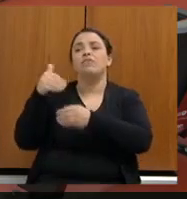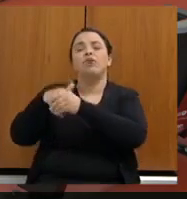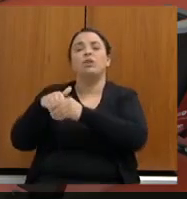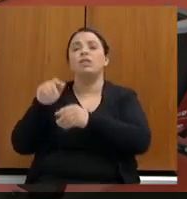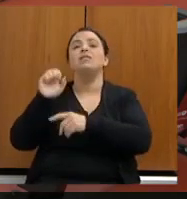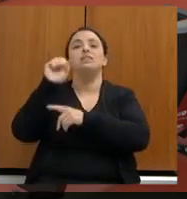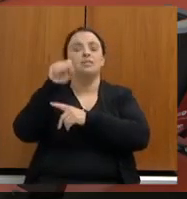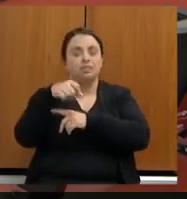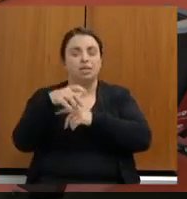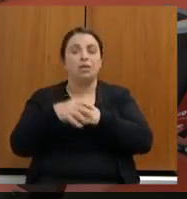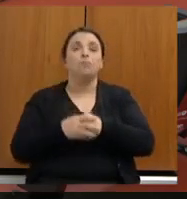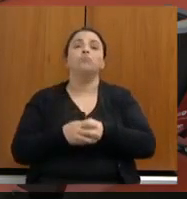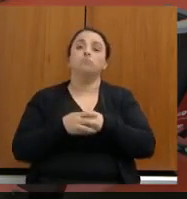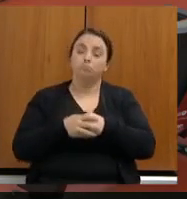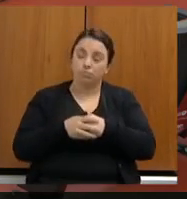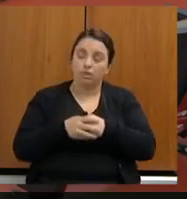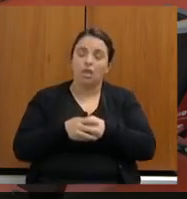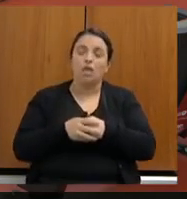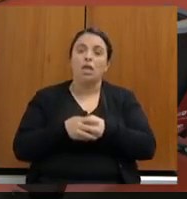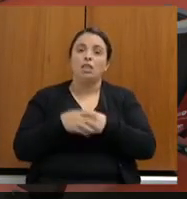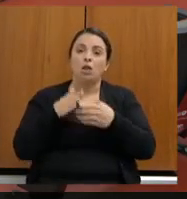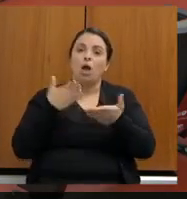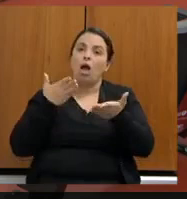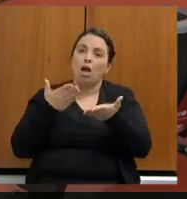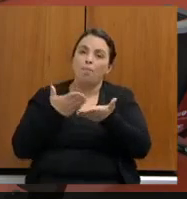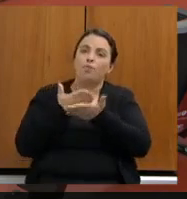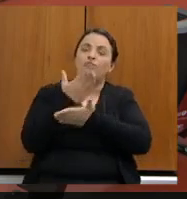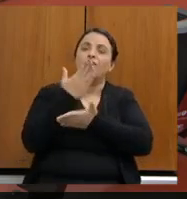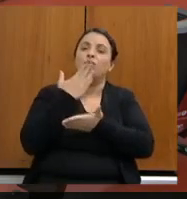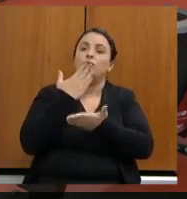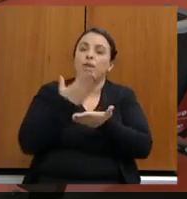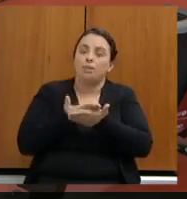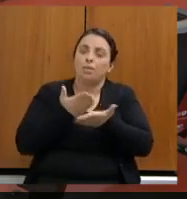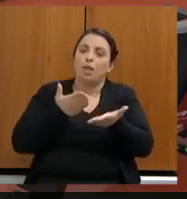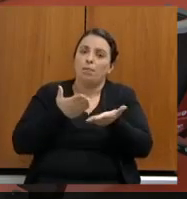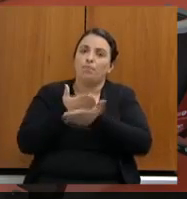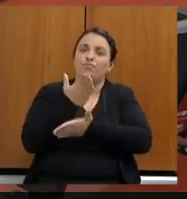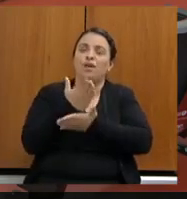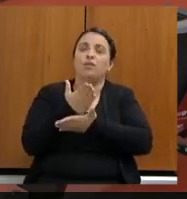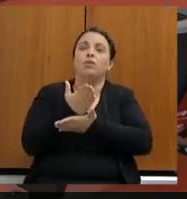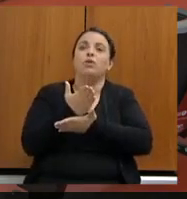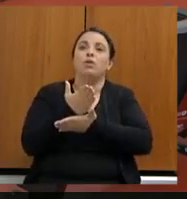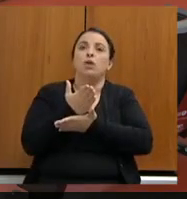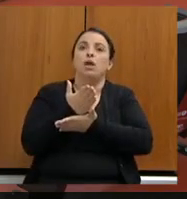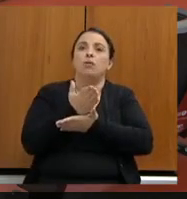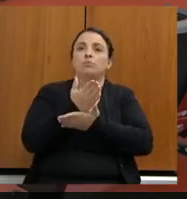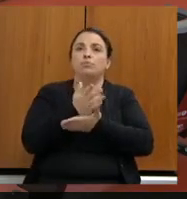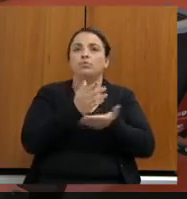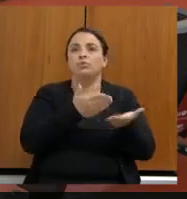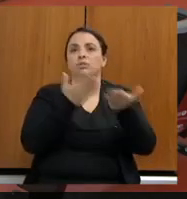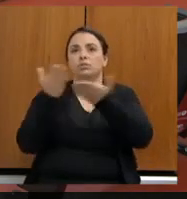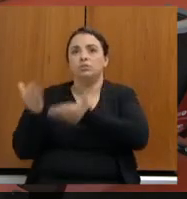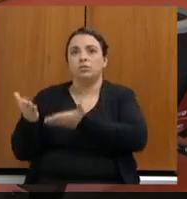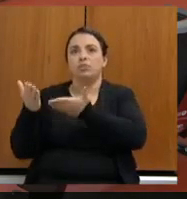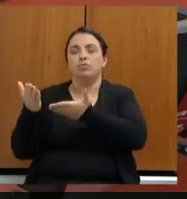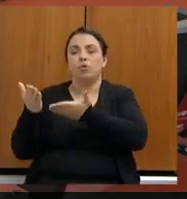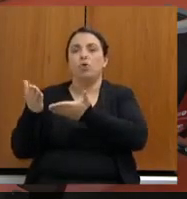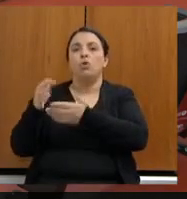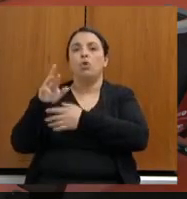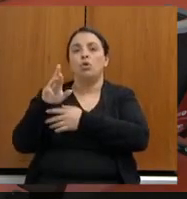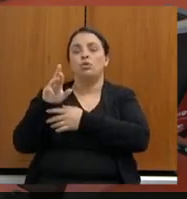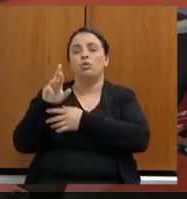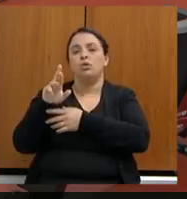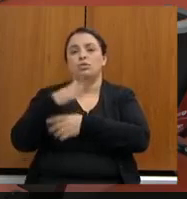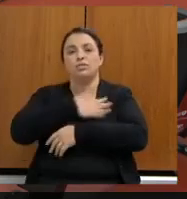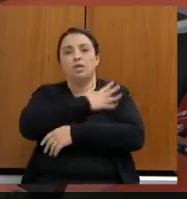Presidente portanto Está aprovado o requerimento devolvo o comando dos trabalhos o presidente da Comissão de segurança pública da